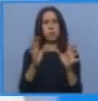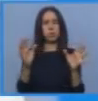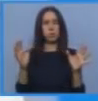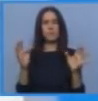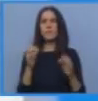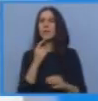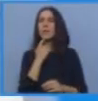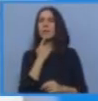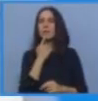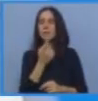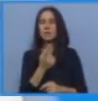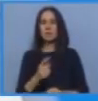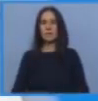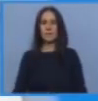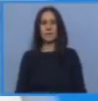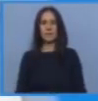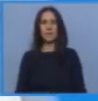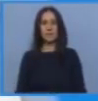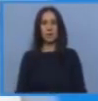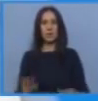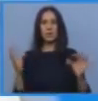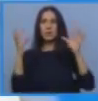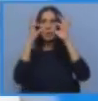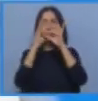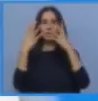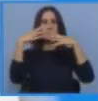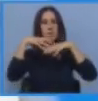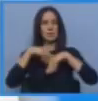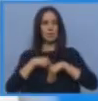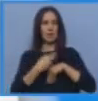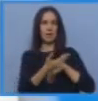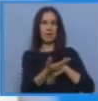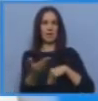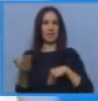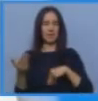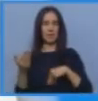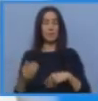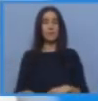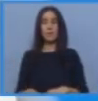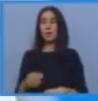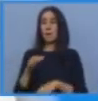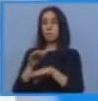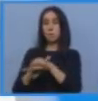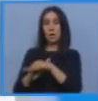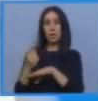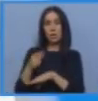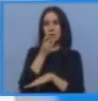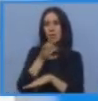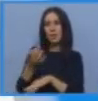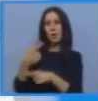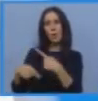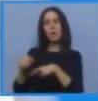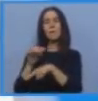e disse-lhes: recebei o Espírito Santo. Àqueles a quem perdoardes os pecados, ser-lhes-ão